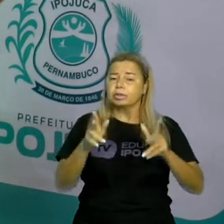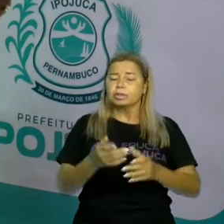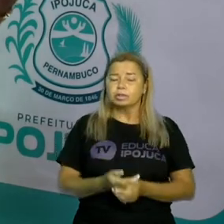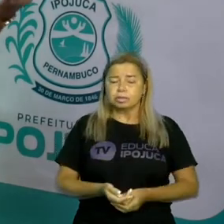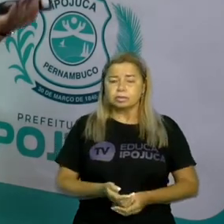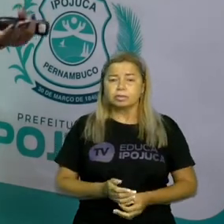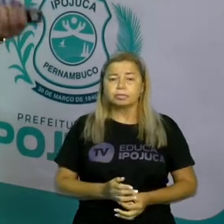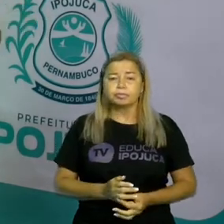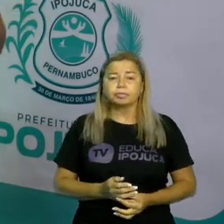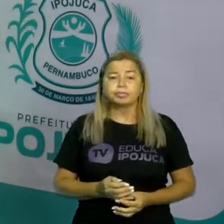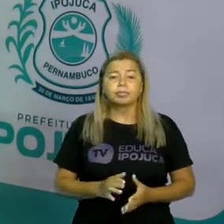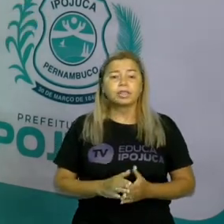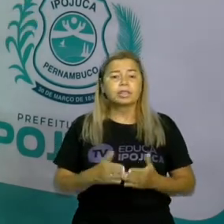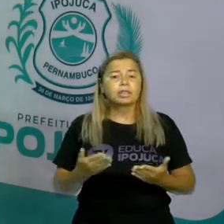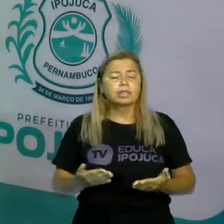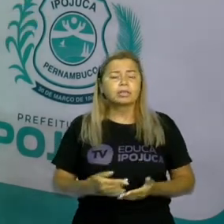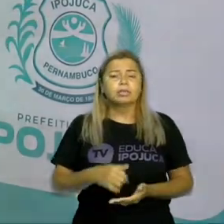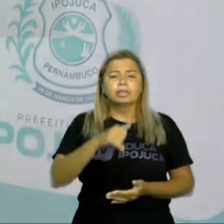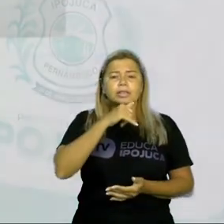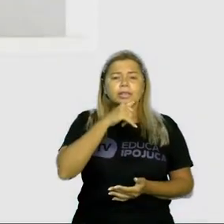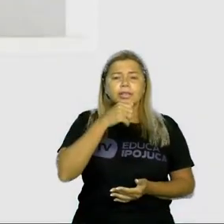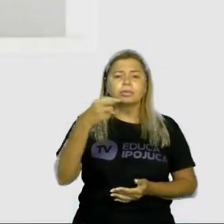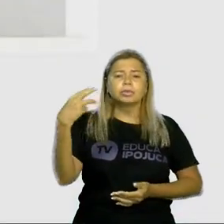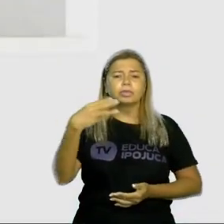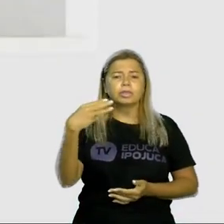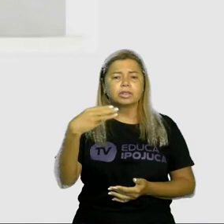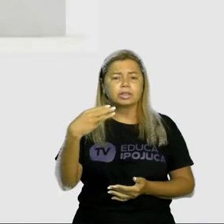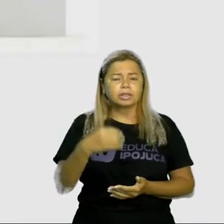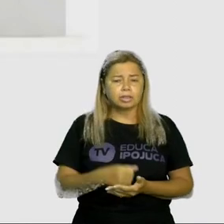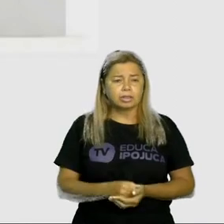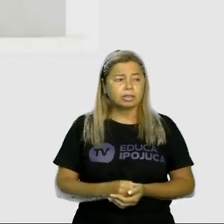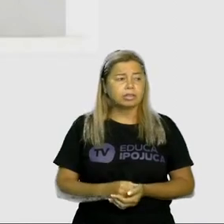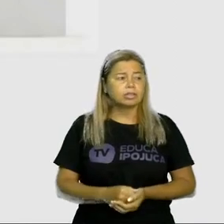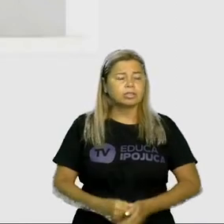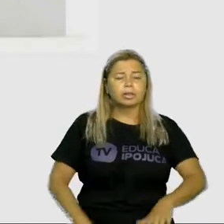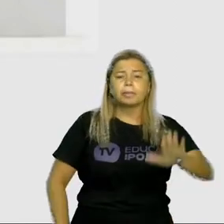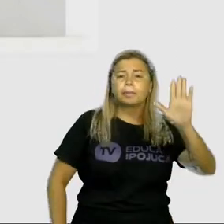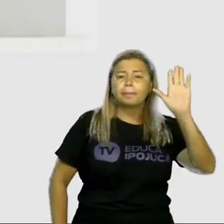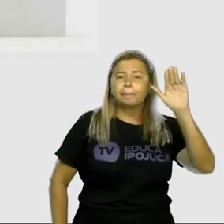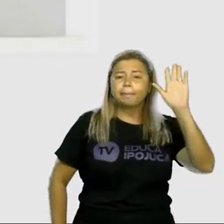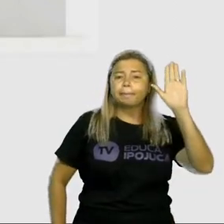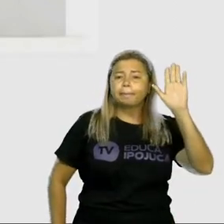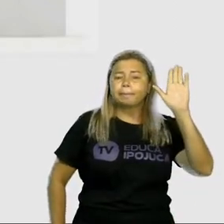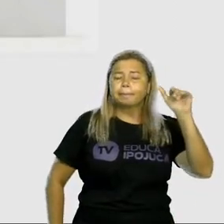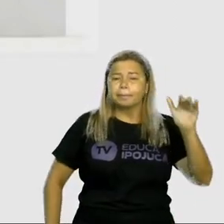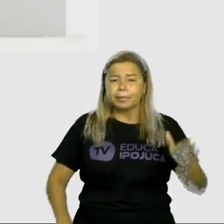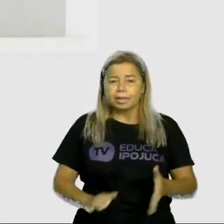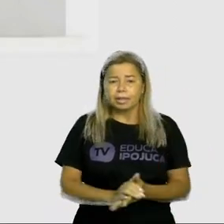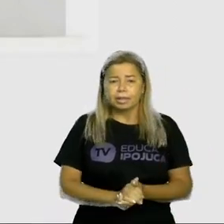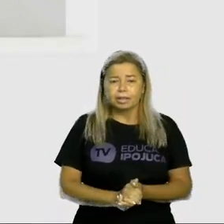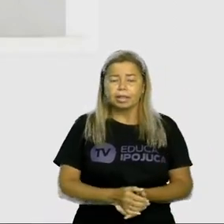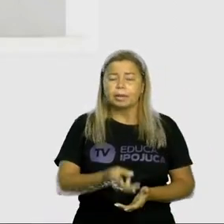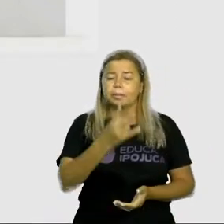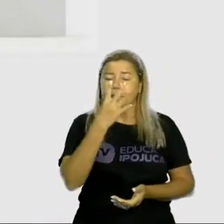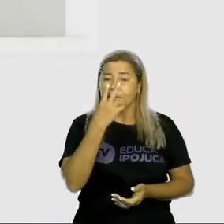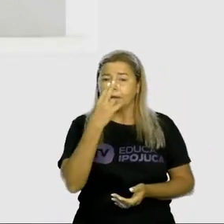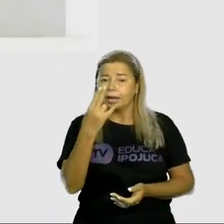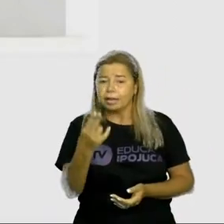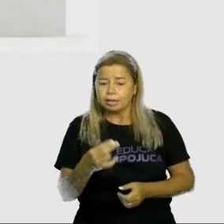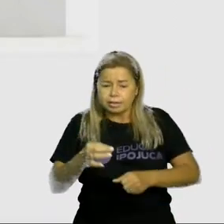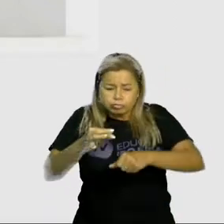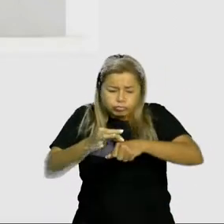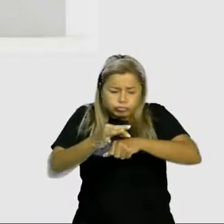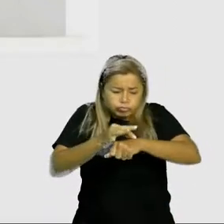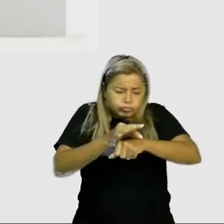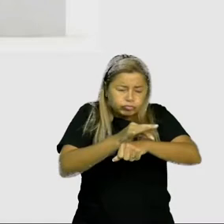E nesse exemplo 3, ele diz assim, ó, a praia precisa, parecia um formigueiro.